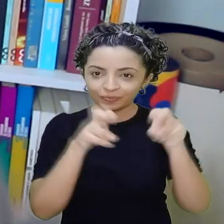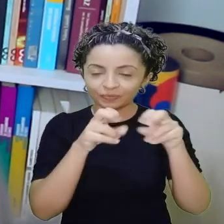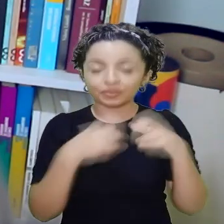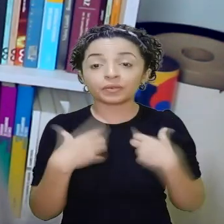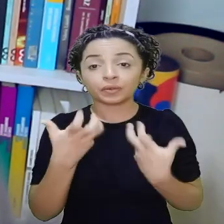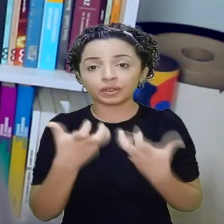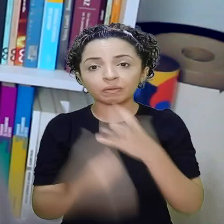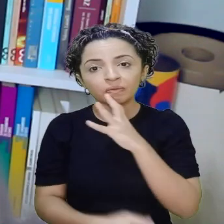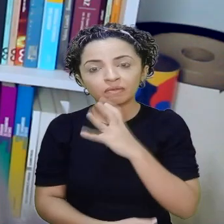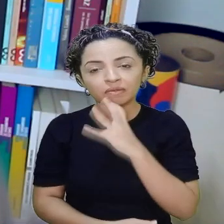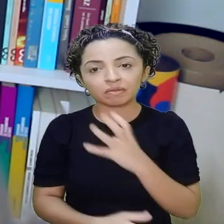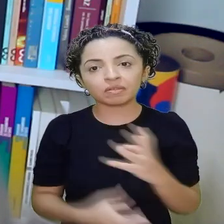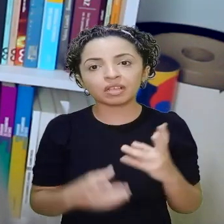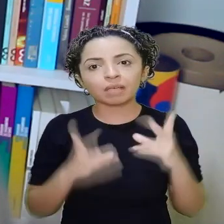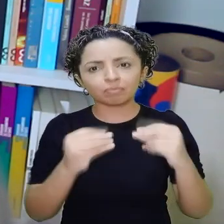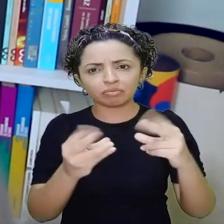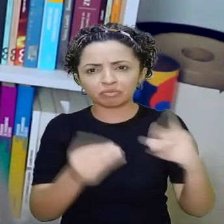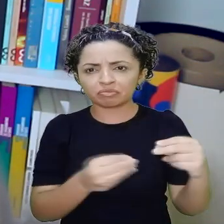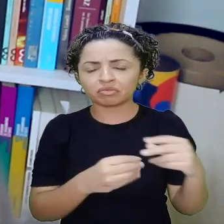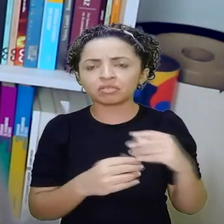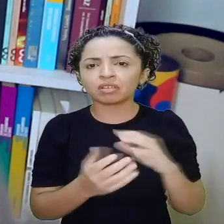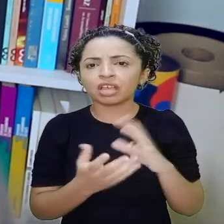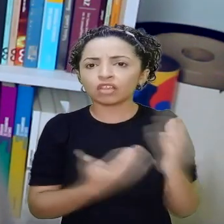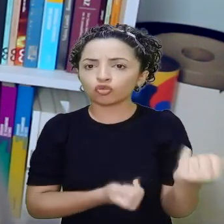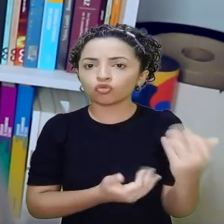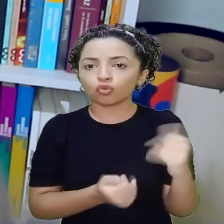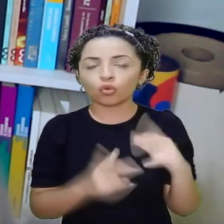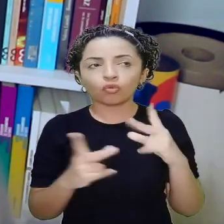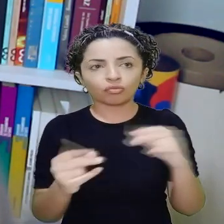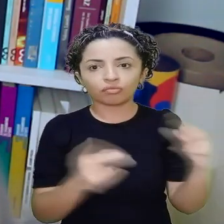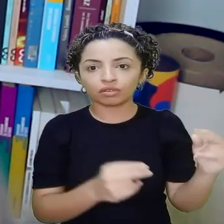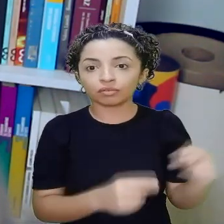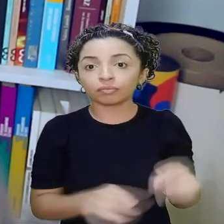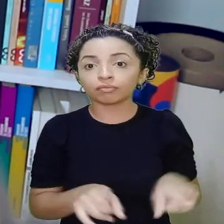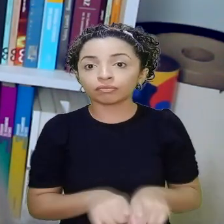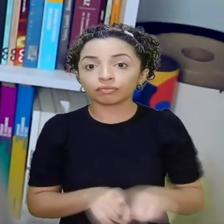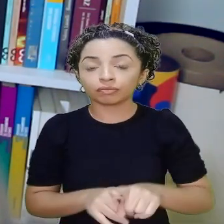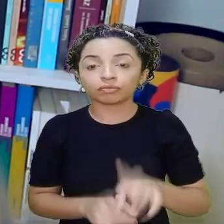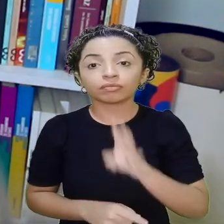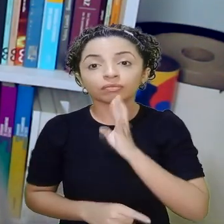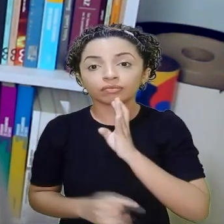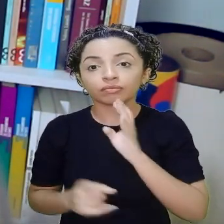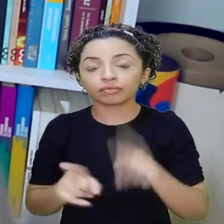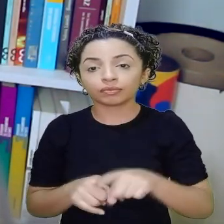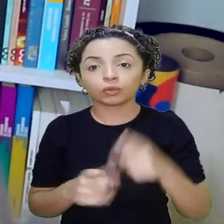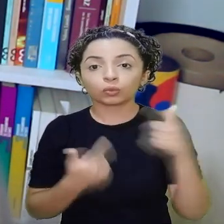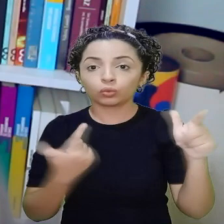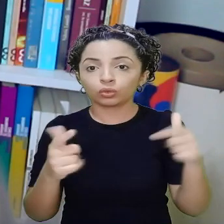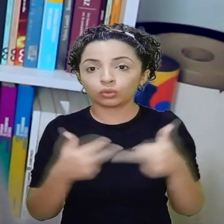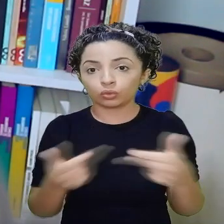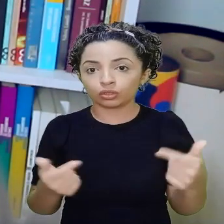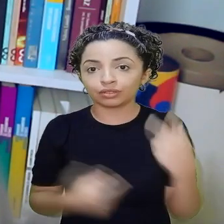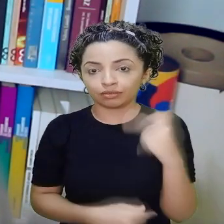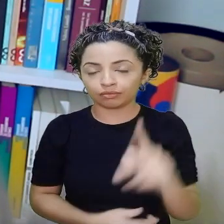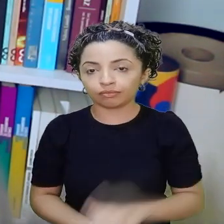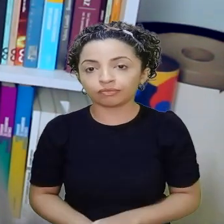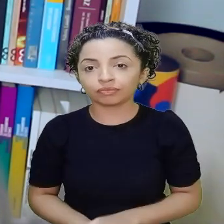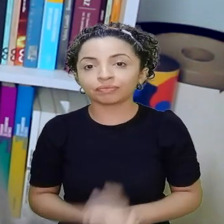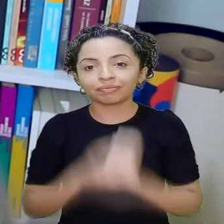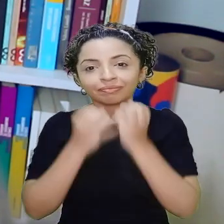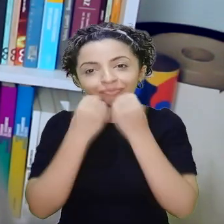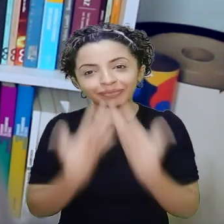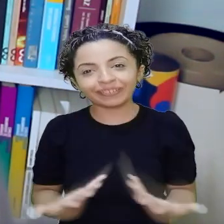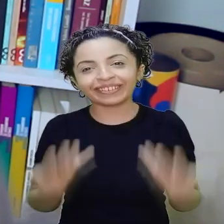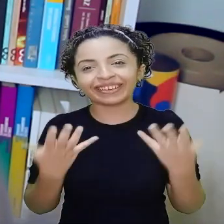nunca li nada além desse conto que eu li, O Vinco. Então, pretendo conhecer outras coisas. A Luísa Geisler é muito premiada, uma autora muito